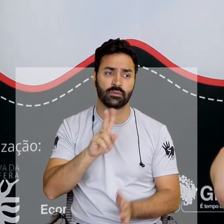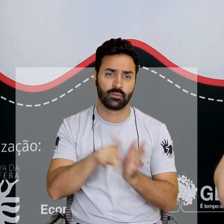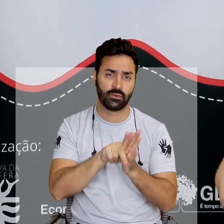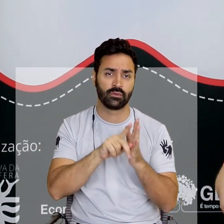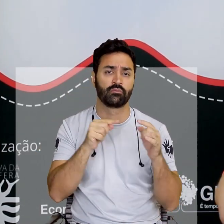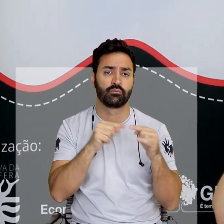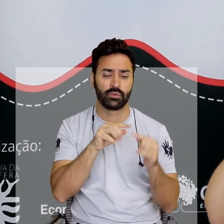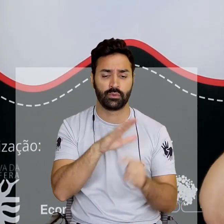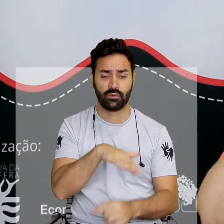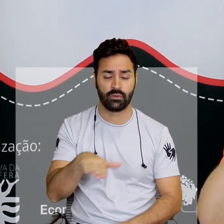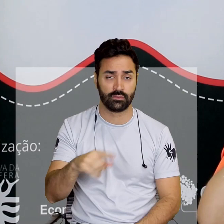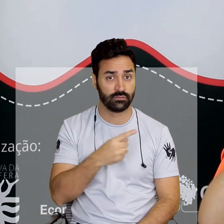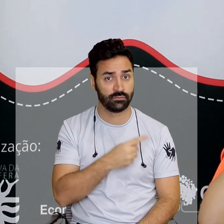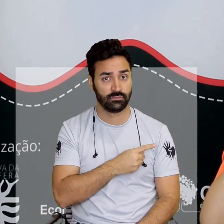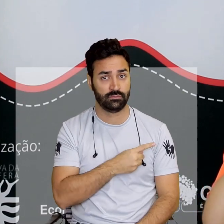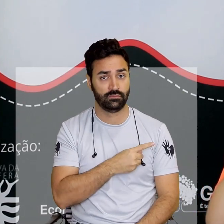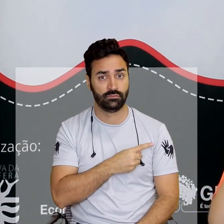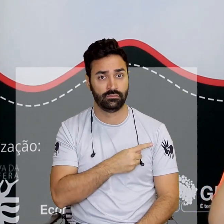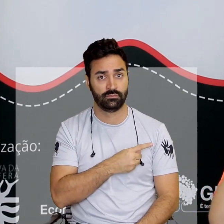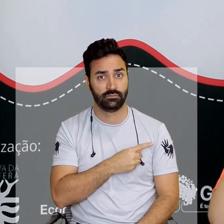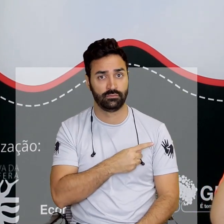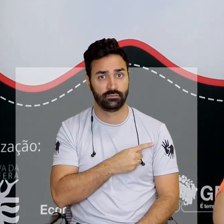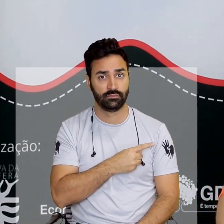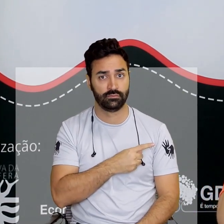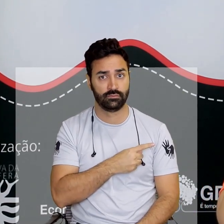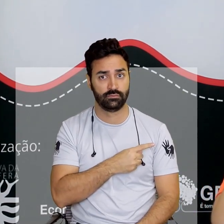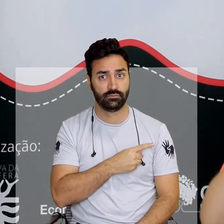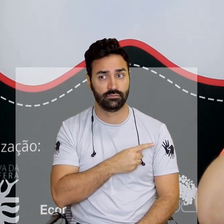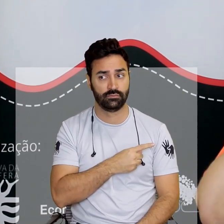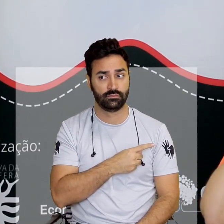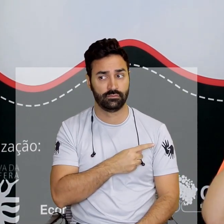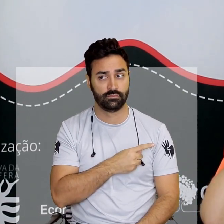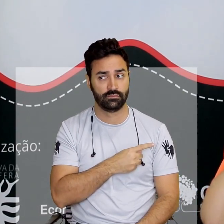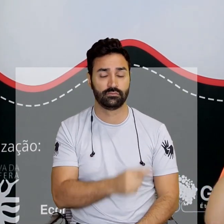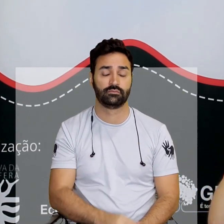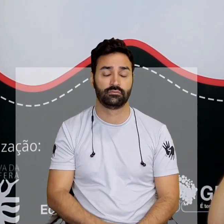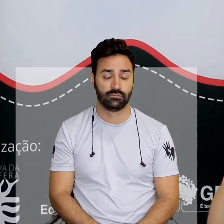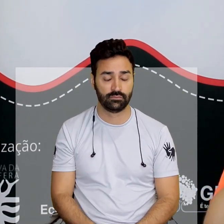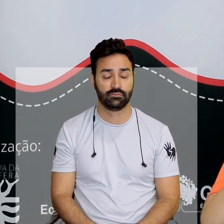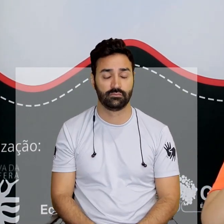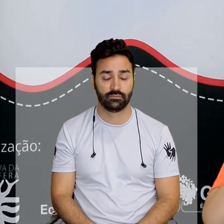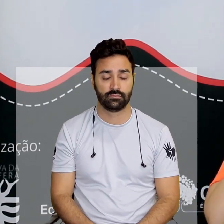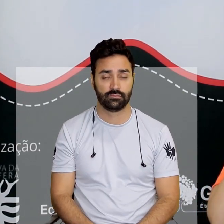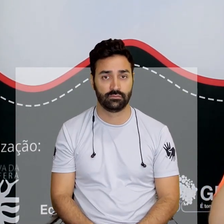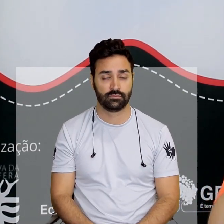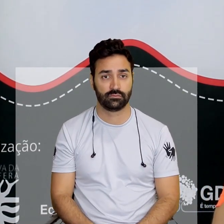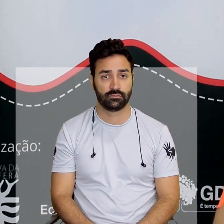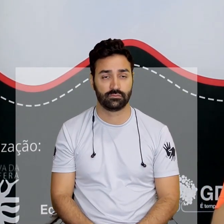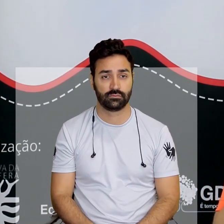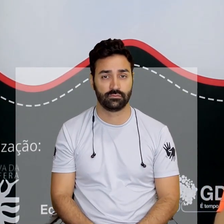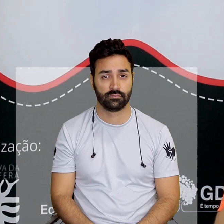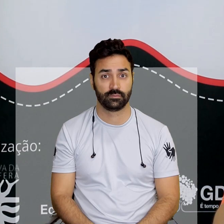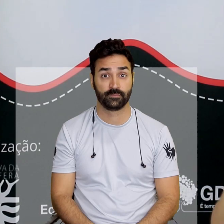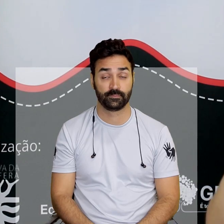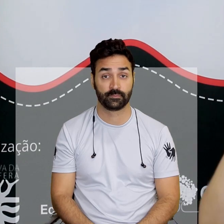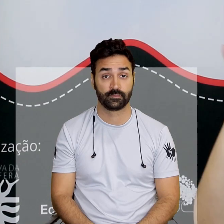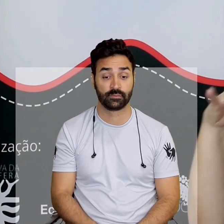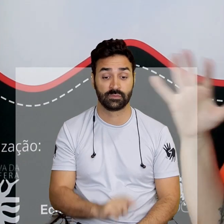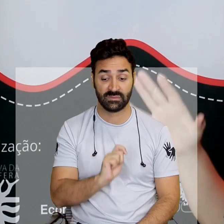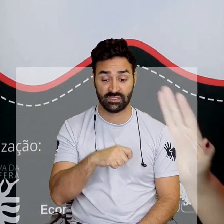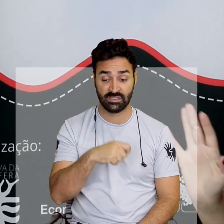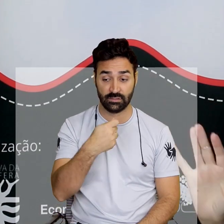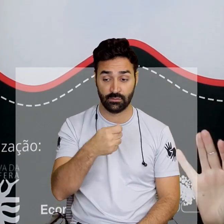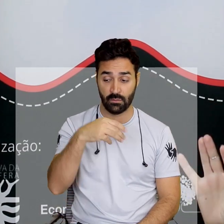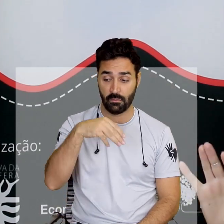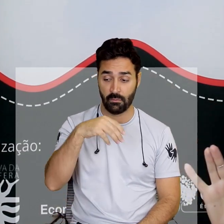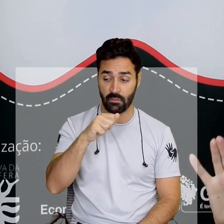Esse ou esse, tá? Papai ou pai. O sinal de mamãe também tem